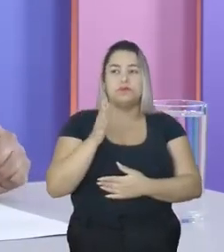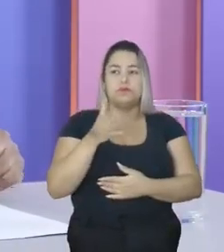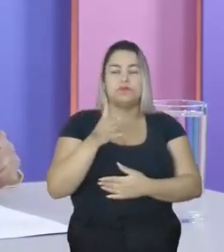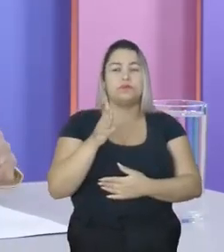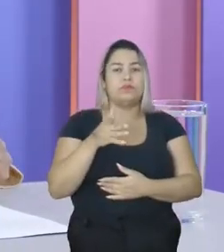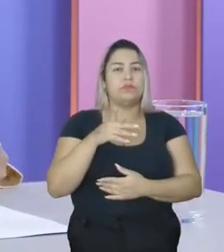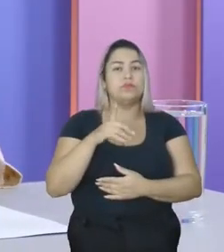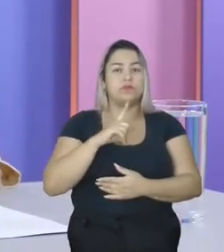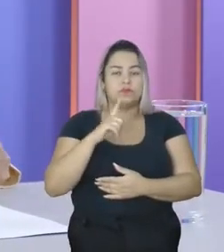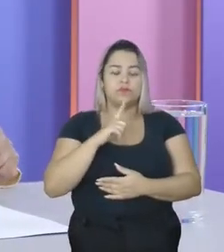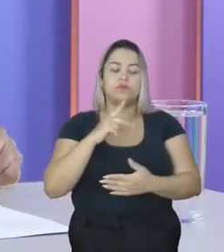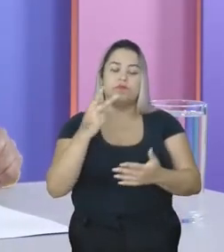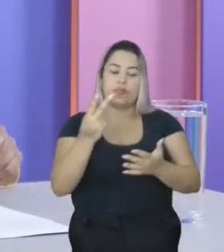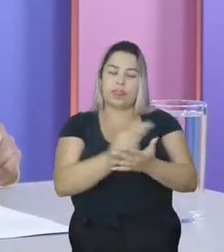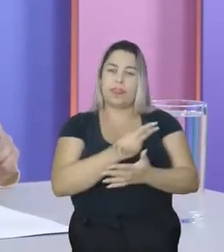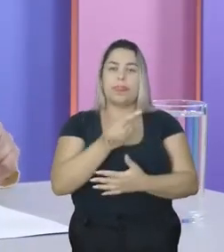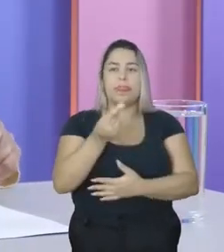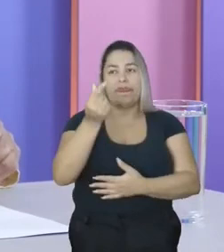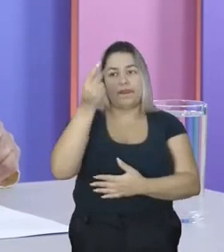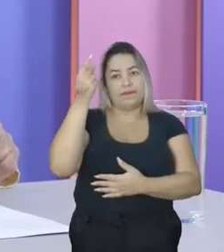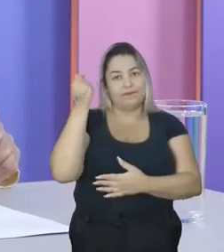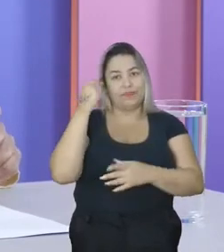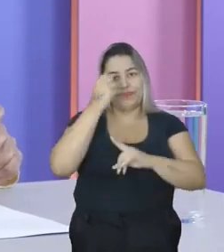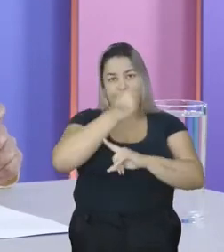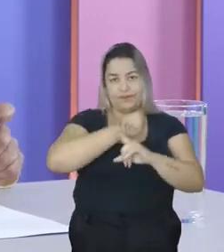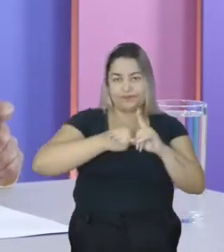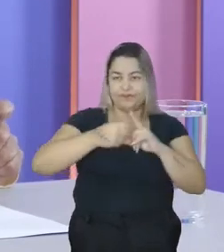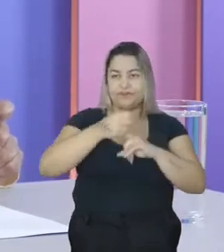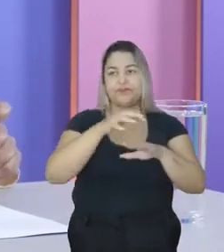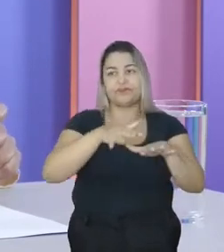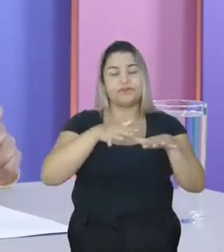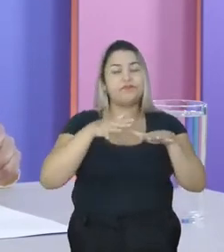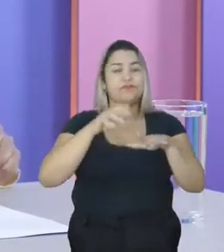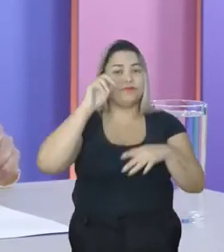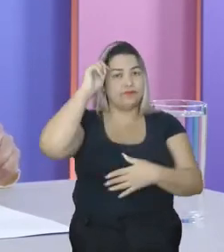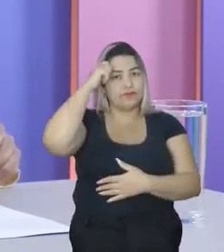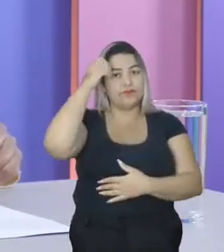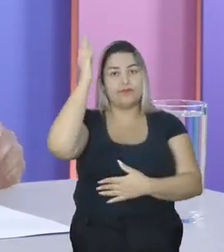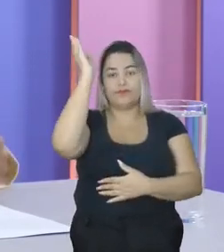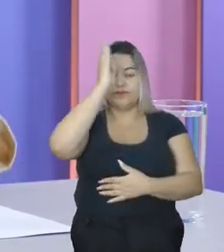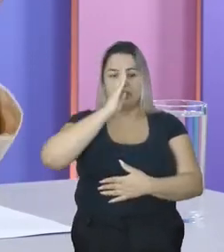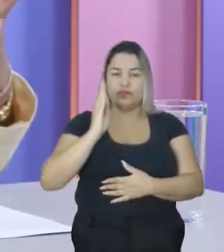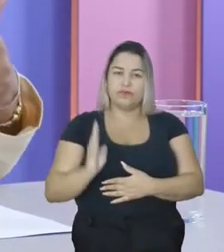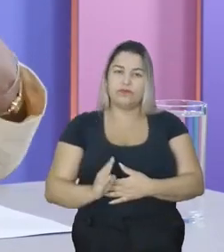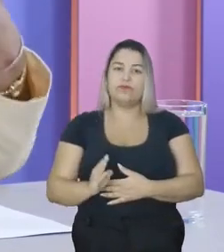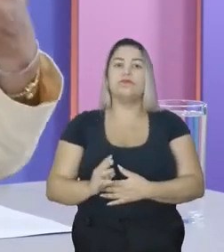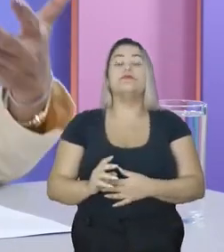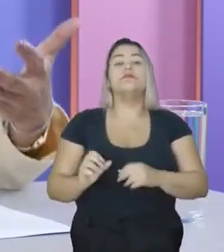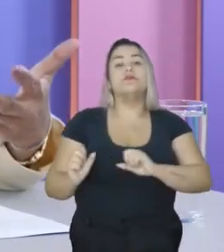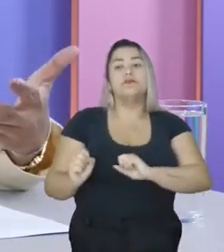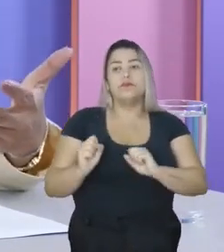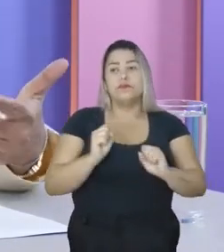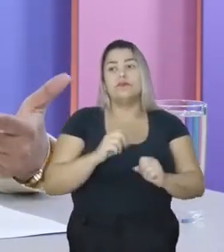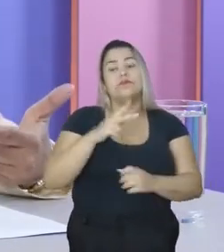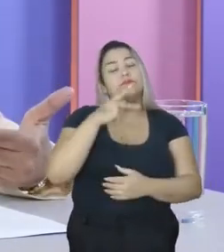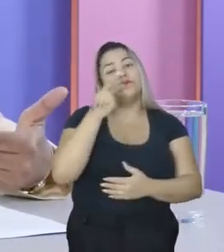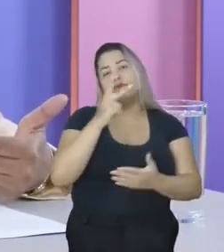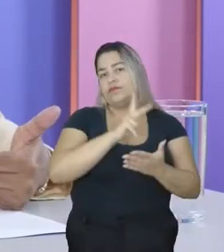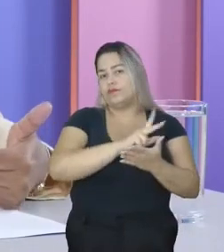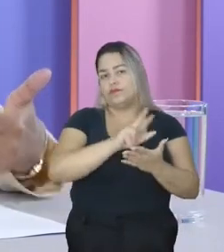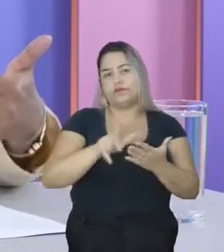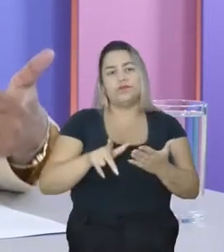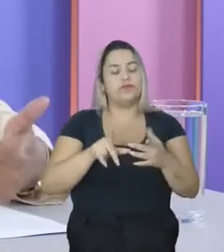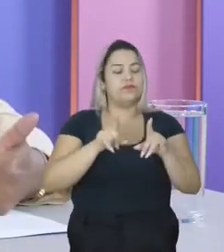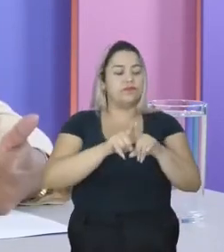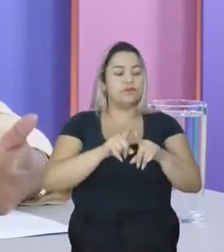já vinha há bastante tempo do movimento social negro brasileiro, né? E poderia aqui citar tantas outras, uma